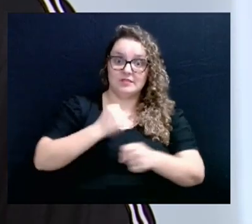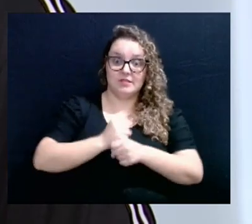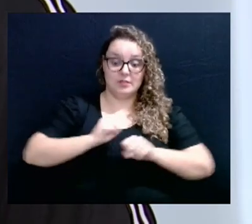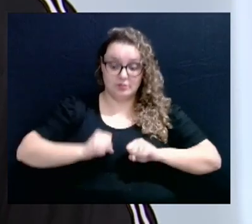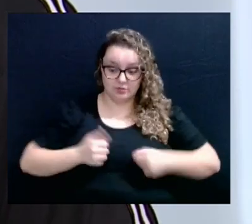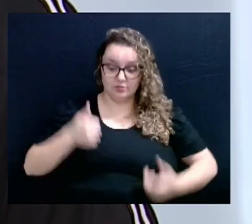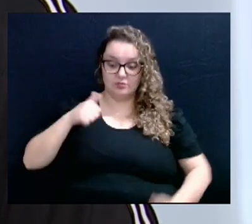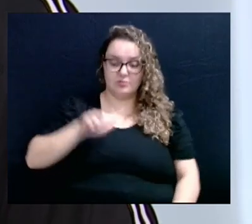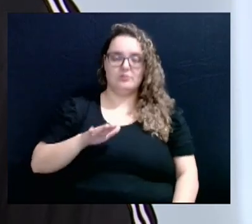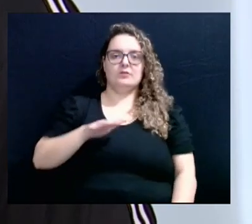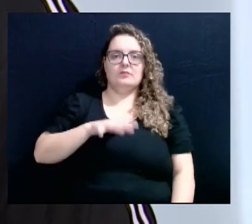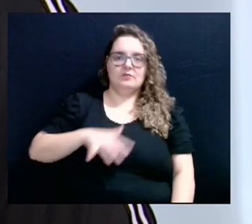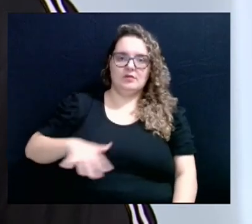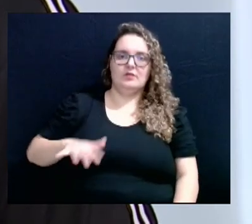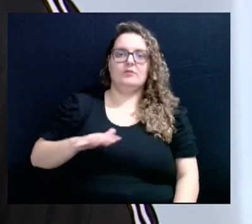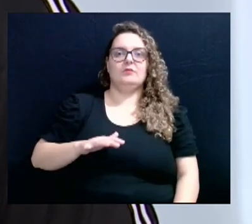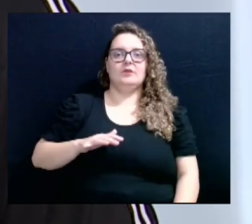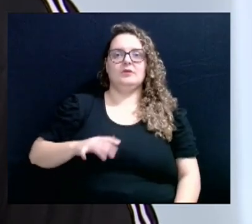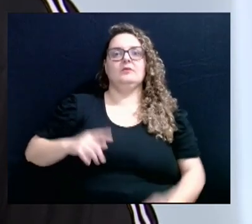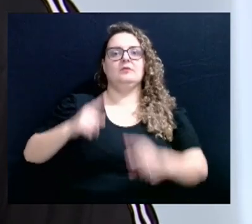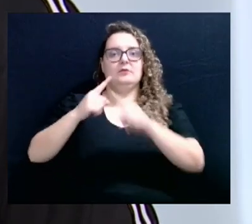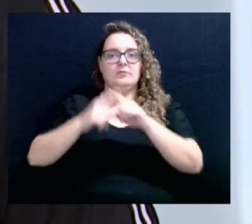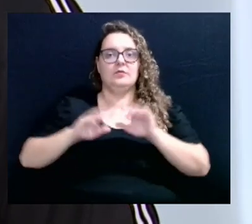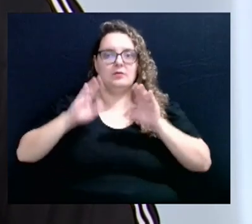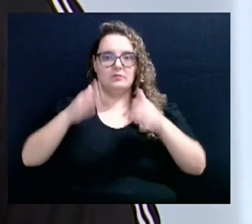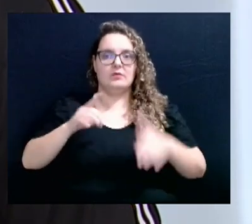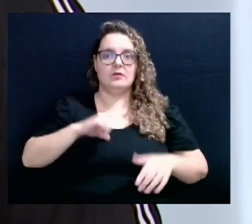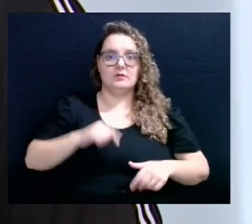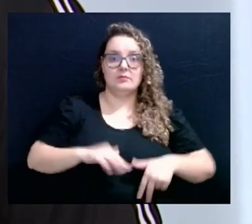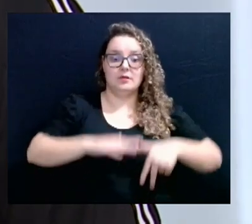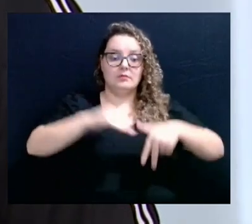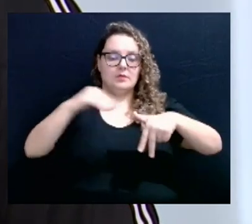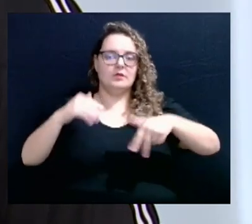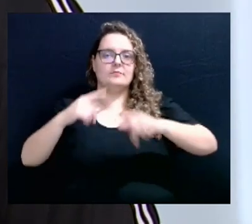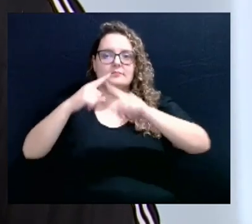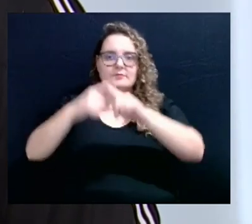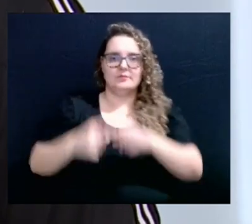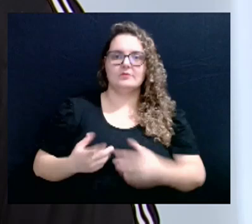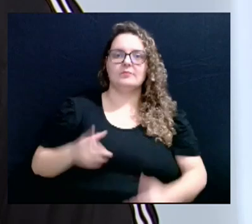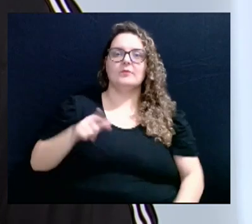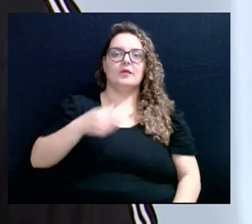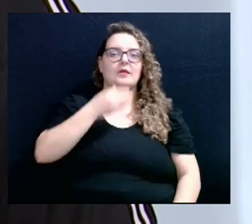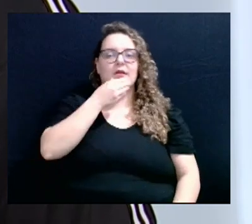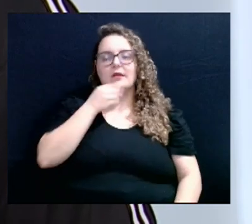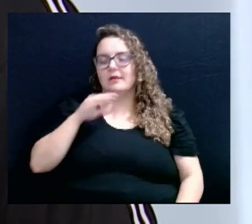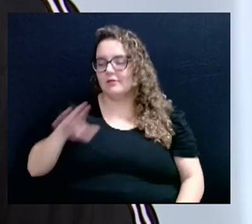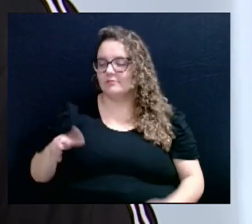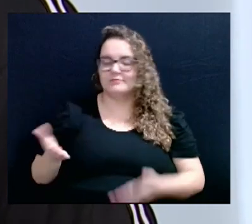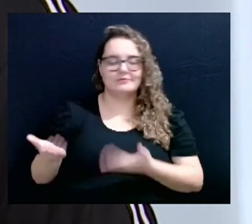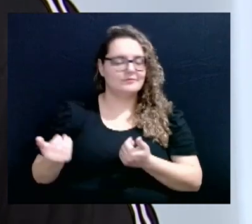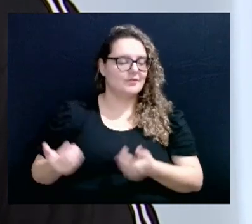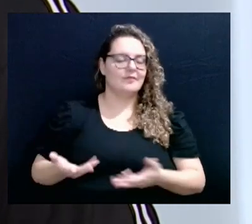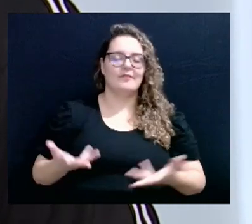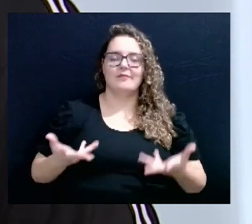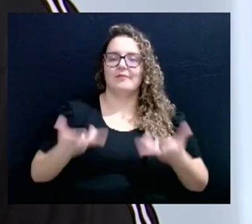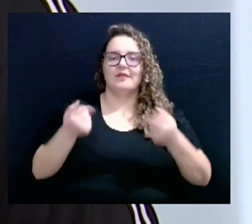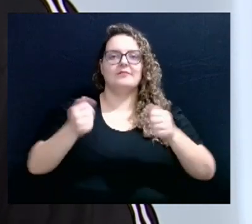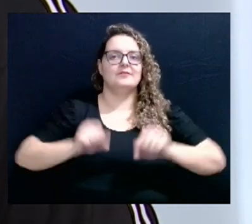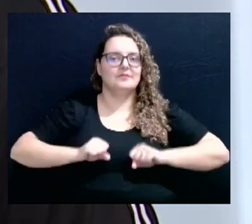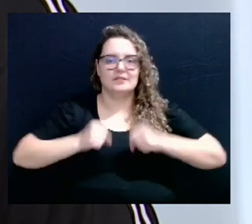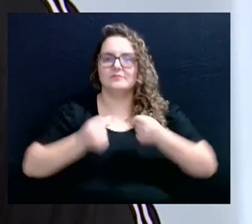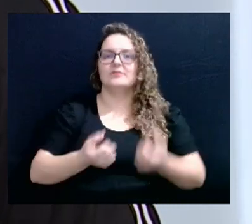voltadas para competições, tem se destacado nos campeonatos. É um menino muito dedicado, e por conta disso ele tem conseguido